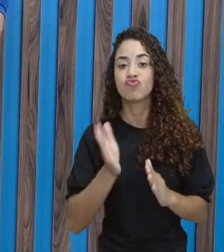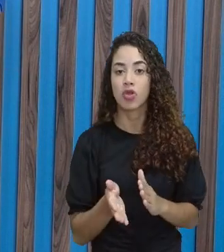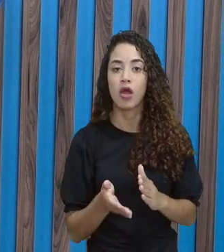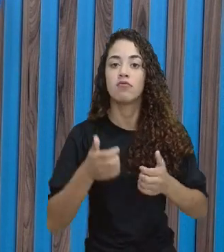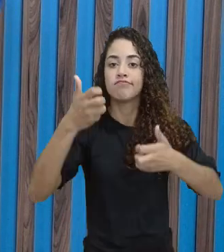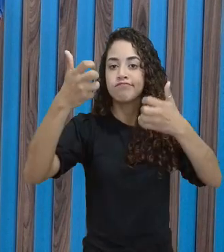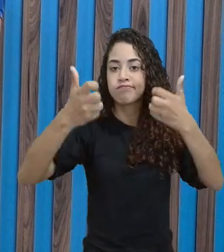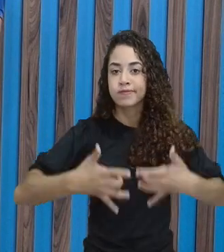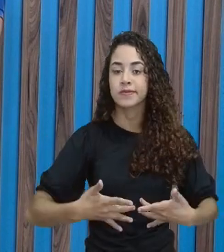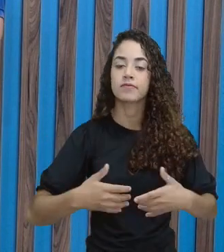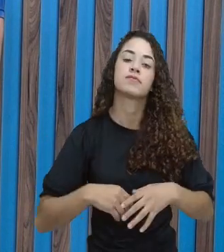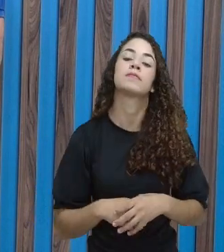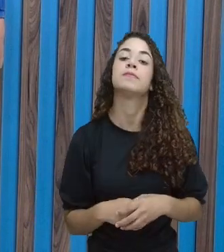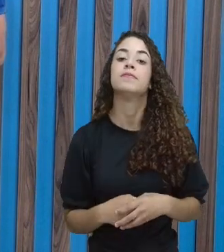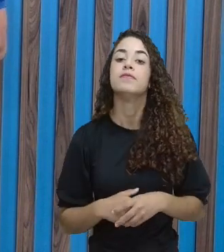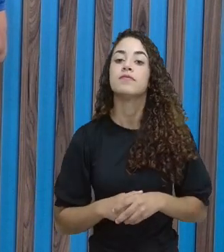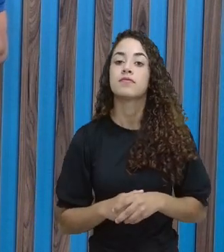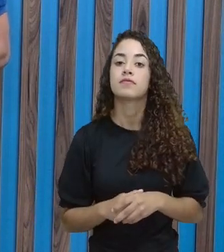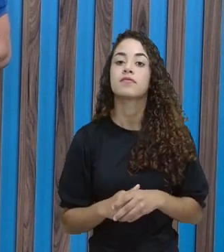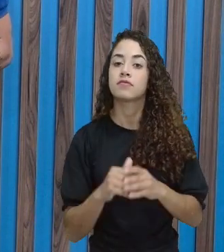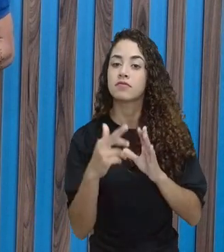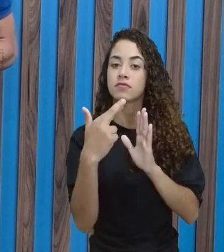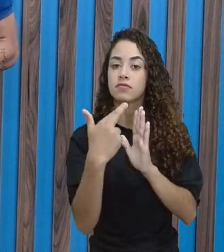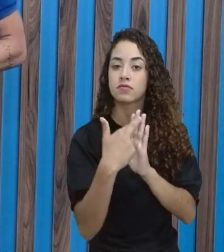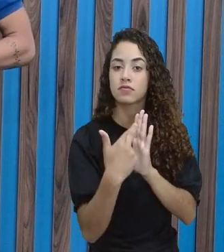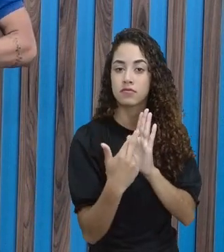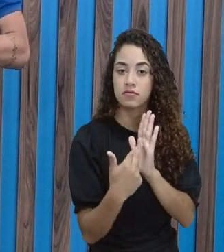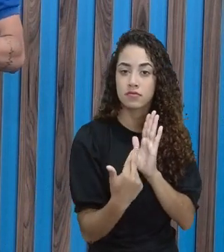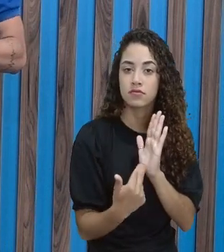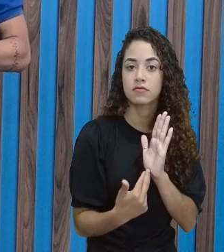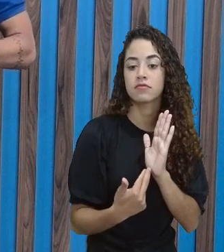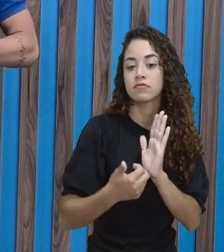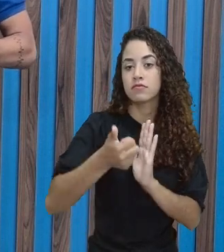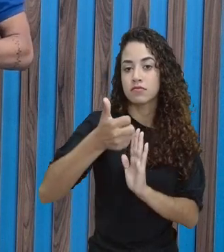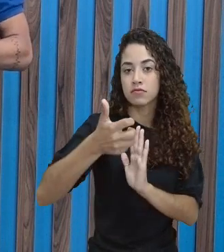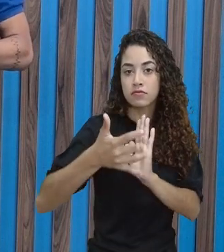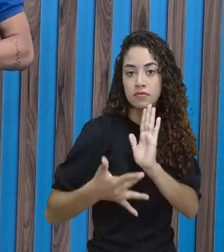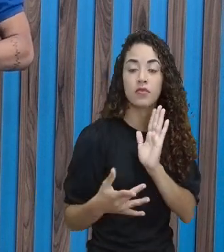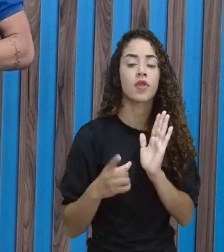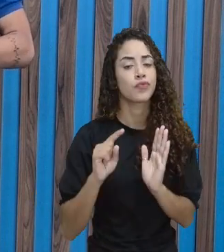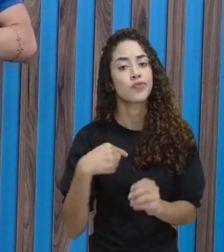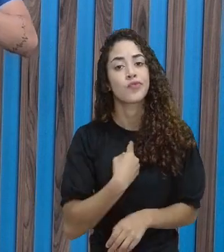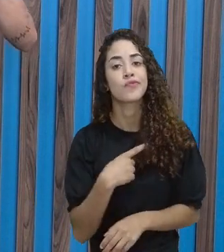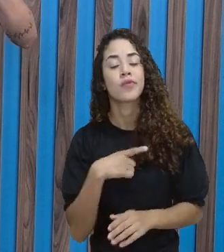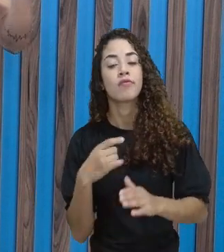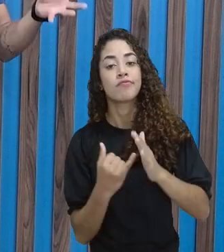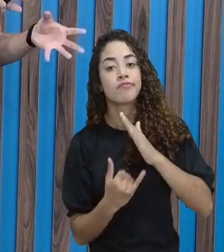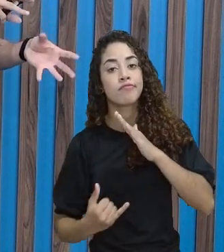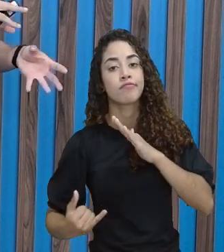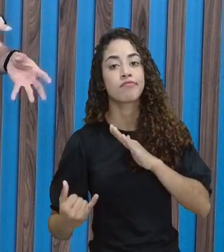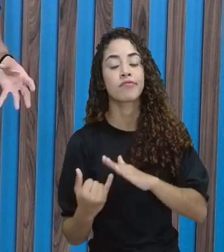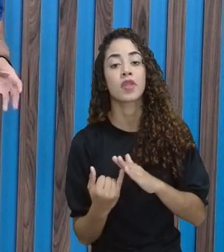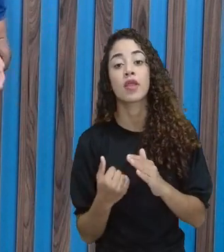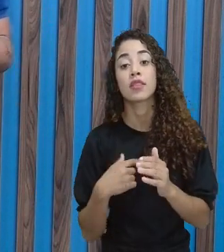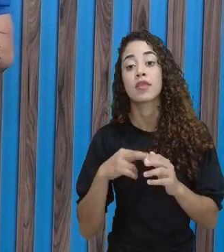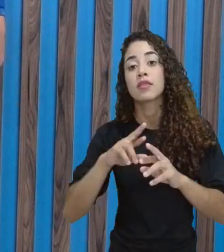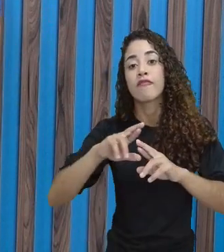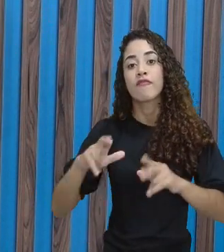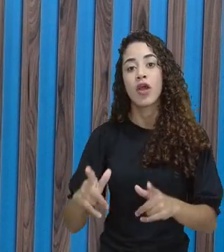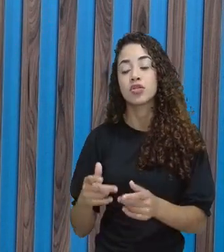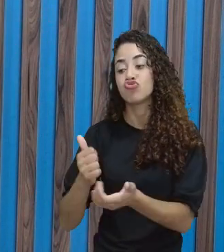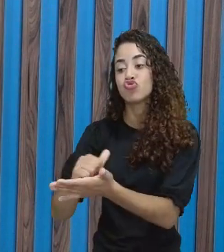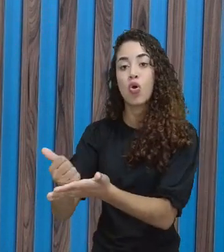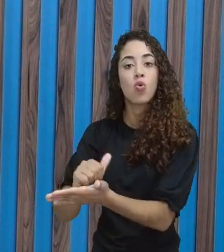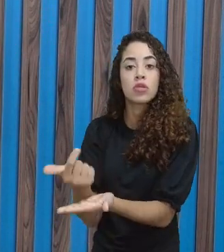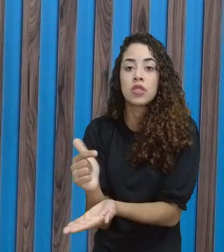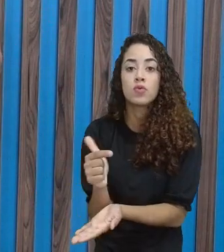Os órgãos aí que regulamentam. Então a gente tem esses órgãos diferentemente dos jogos que não